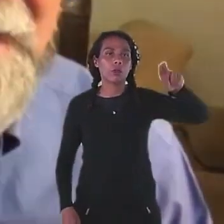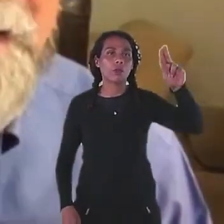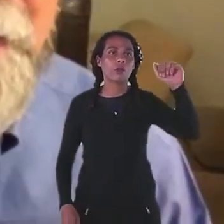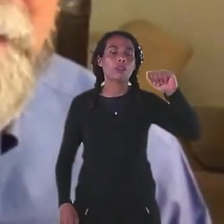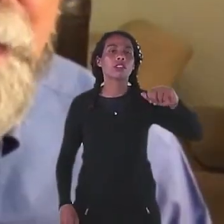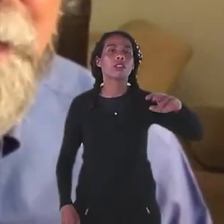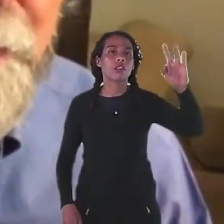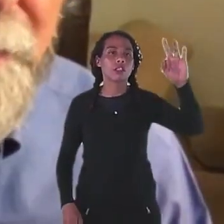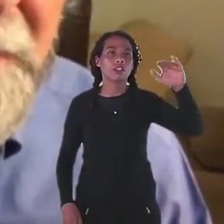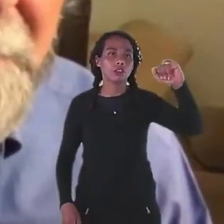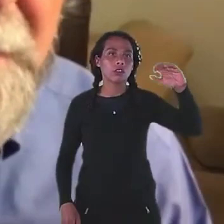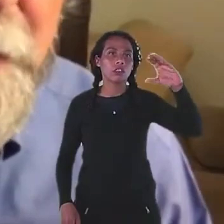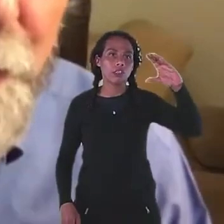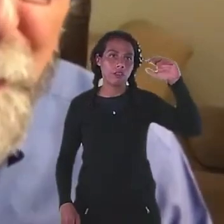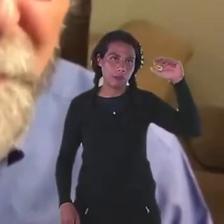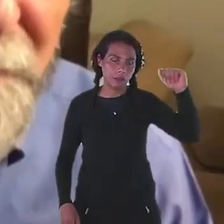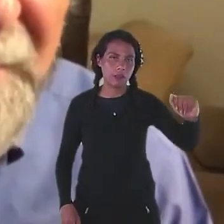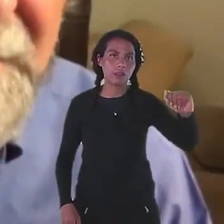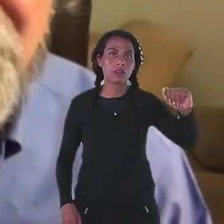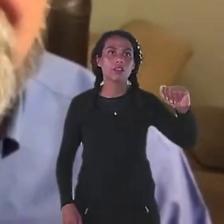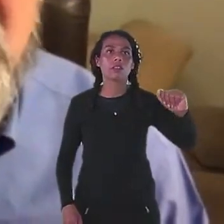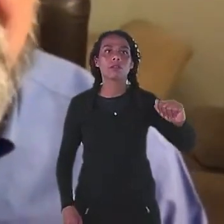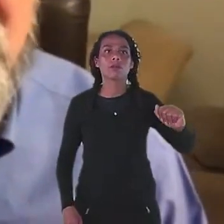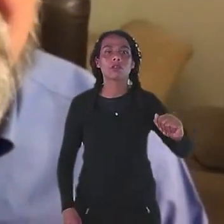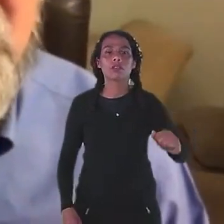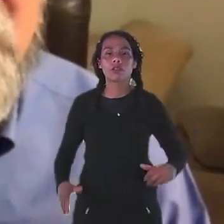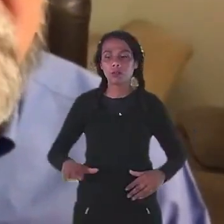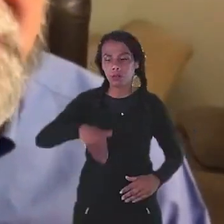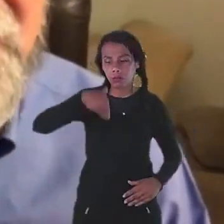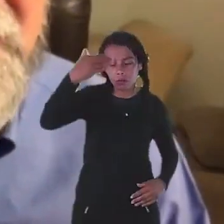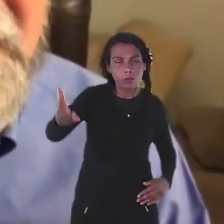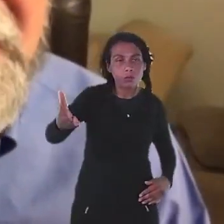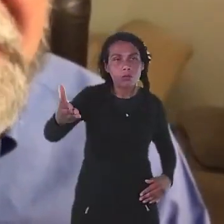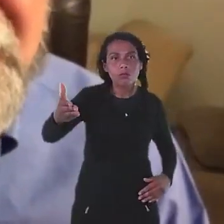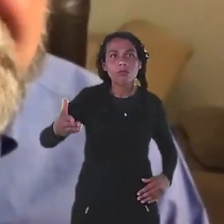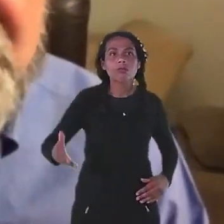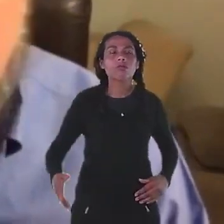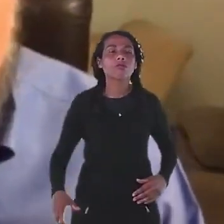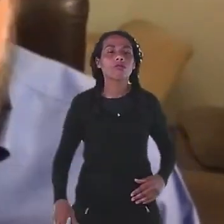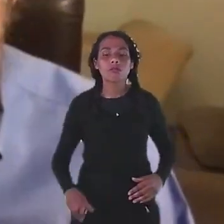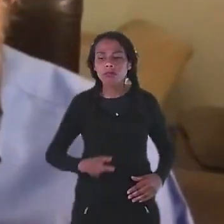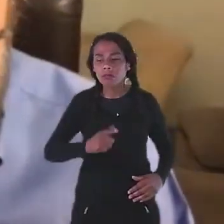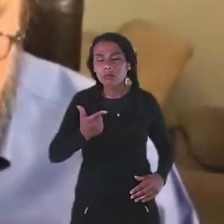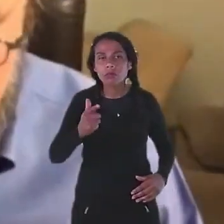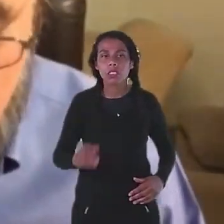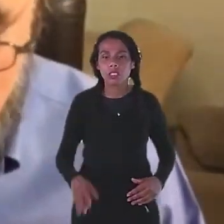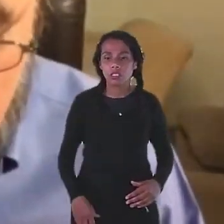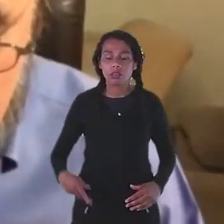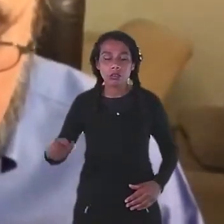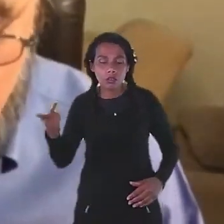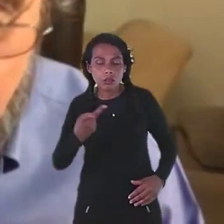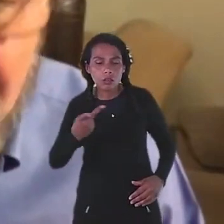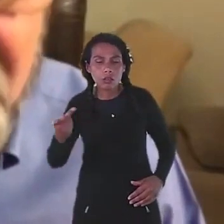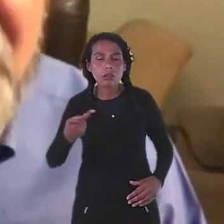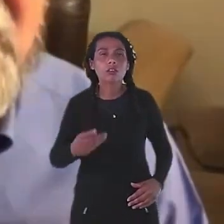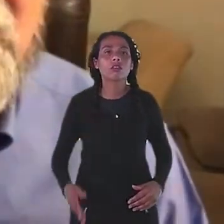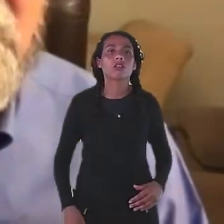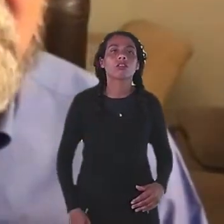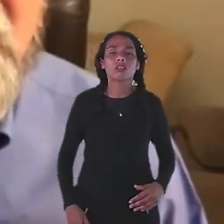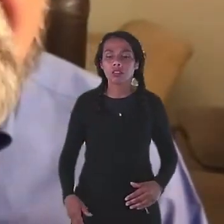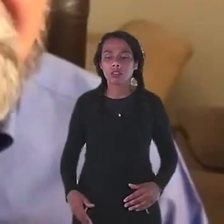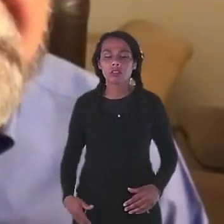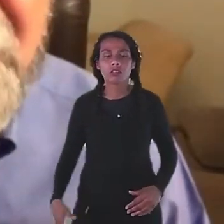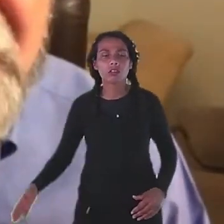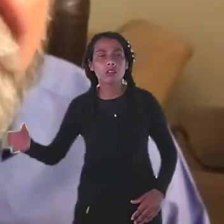conversar sobre o mundo minúsculo, né? Que a gente chama de quântico. E também encontrei pessoas sensacionais,